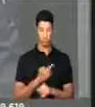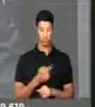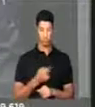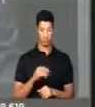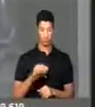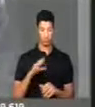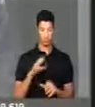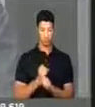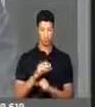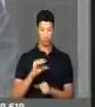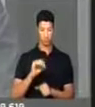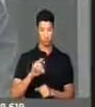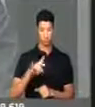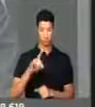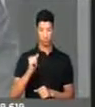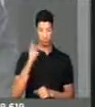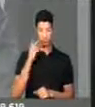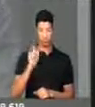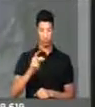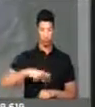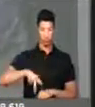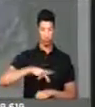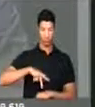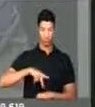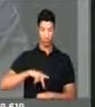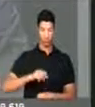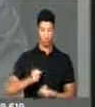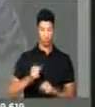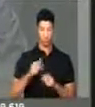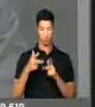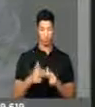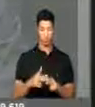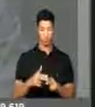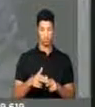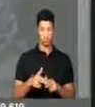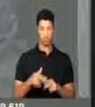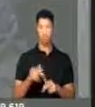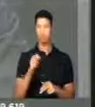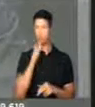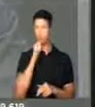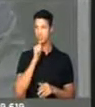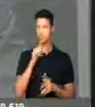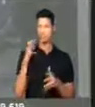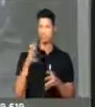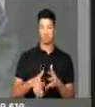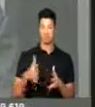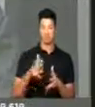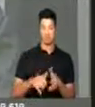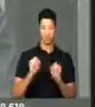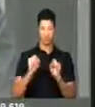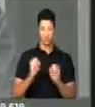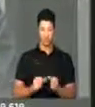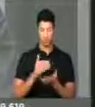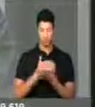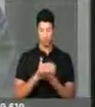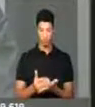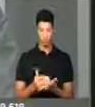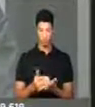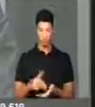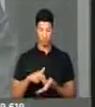nós e as cordas para que esse país, como um doente ainda trôpego, possa começar a